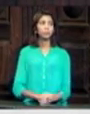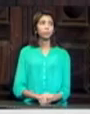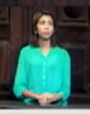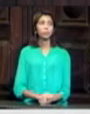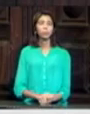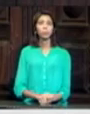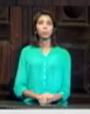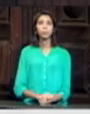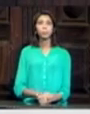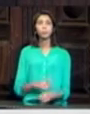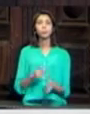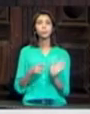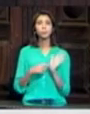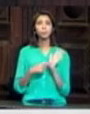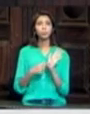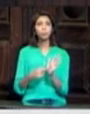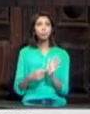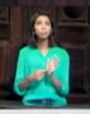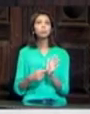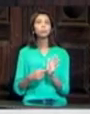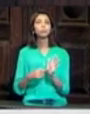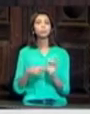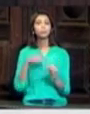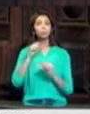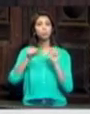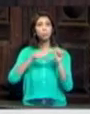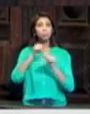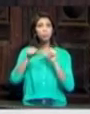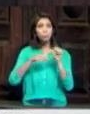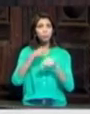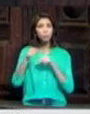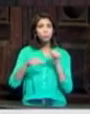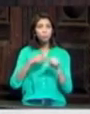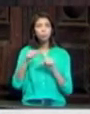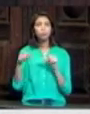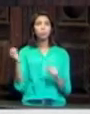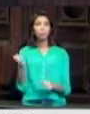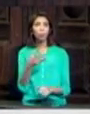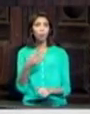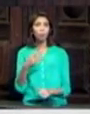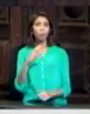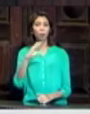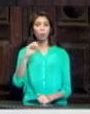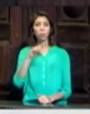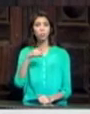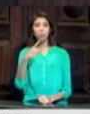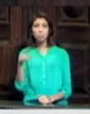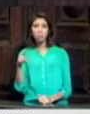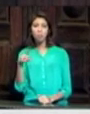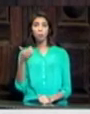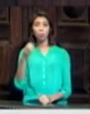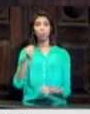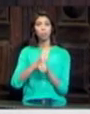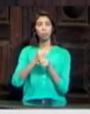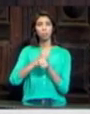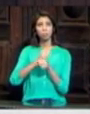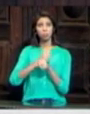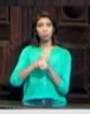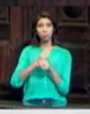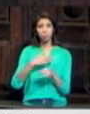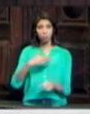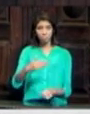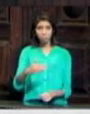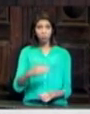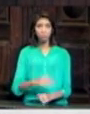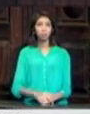o indicativo de renovação de sua concessão por 10 anos,